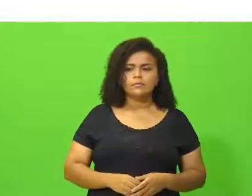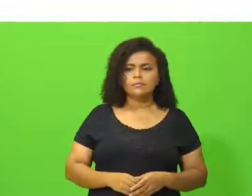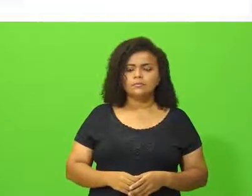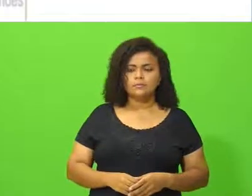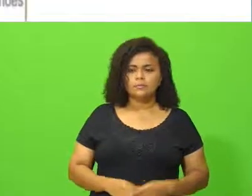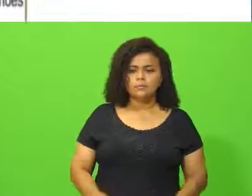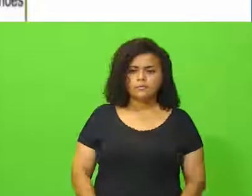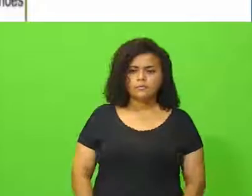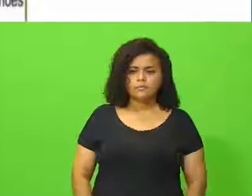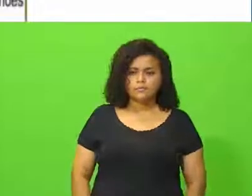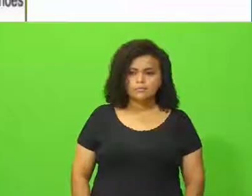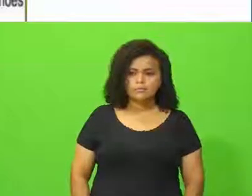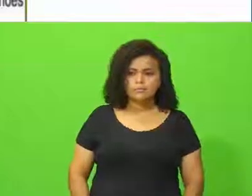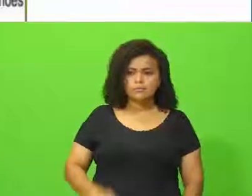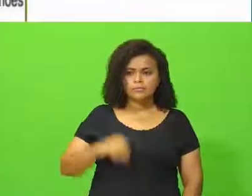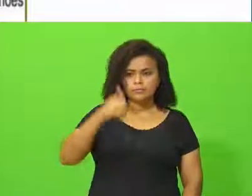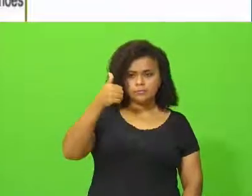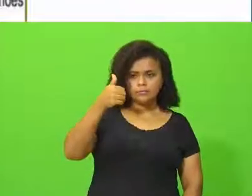em